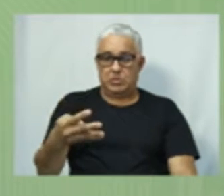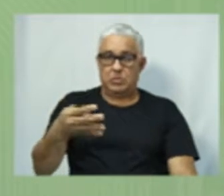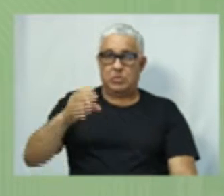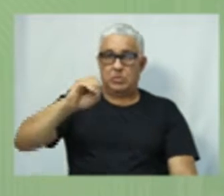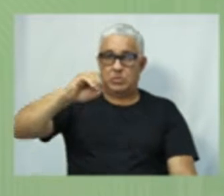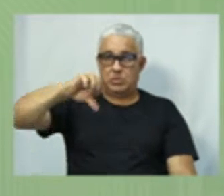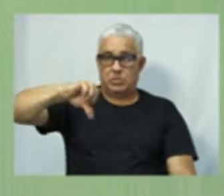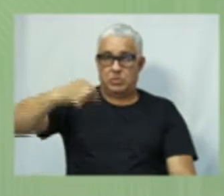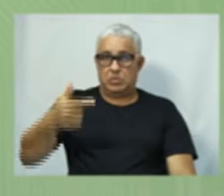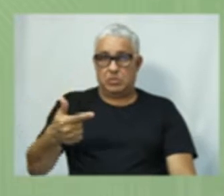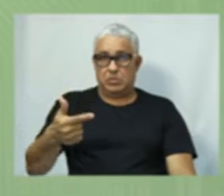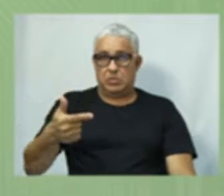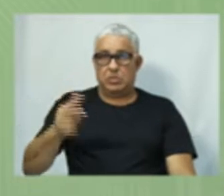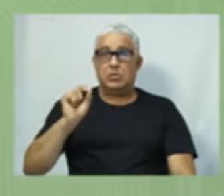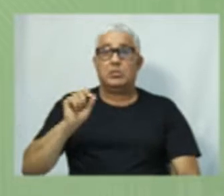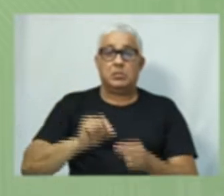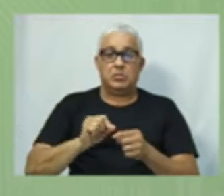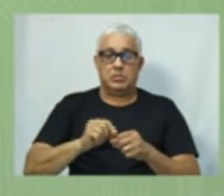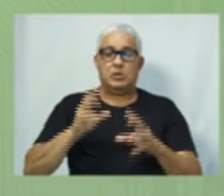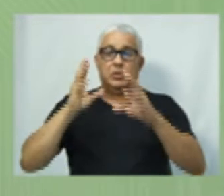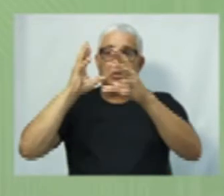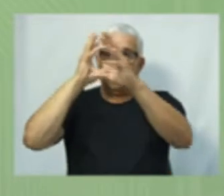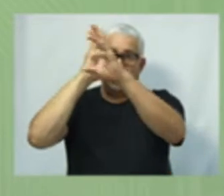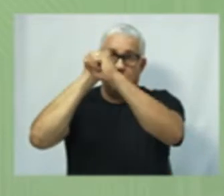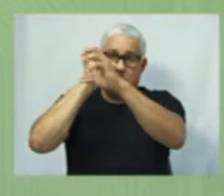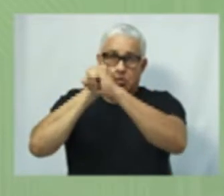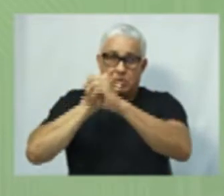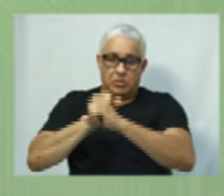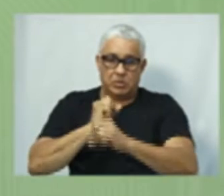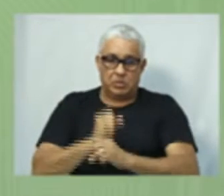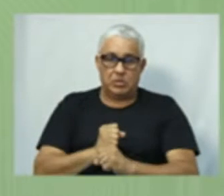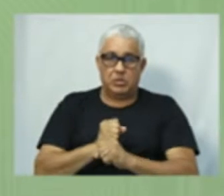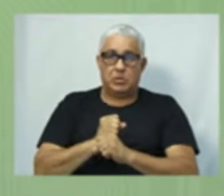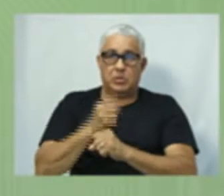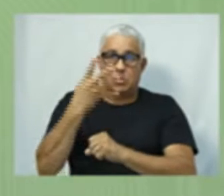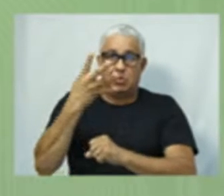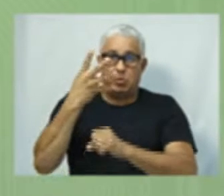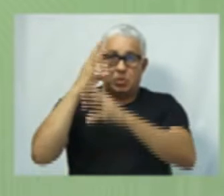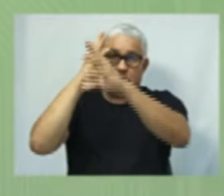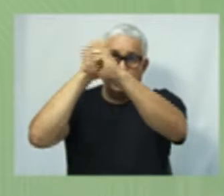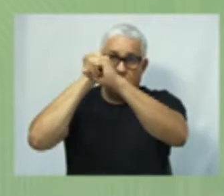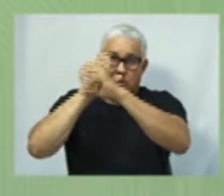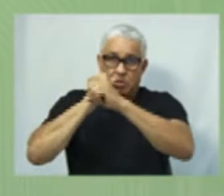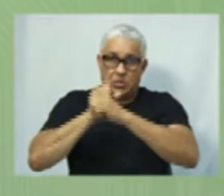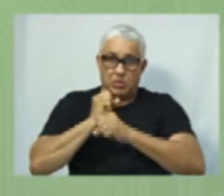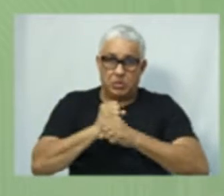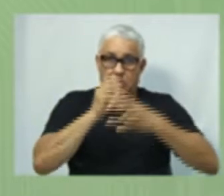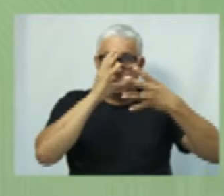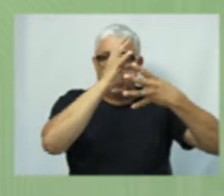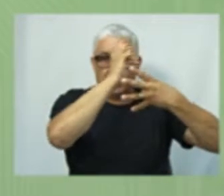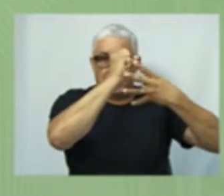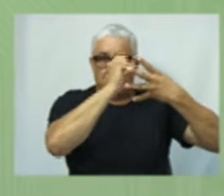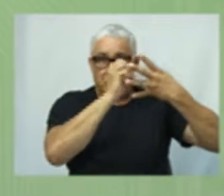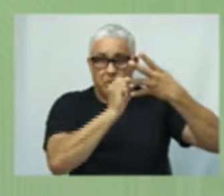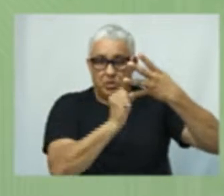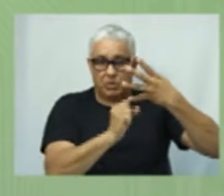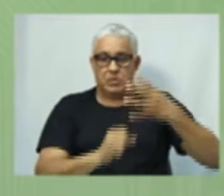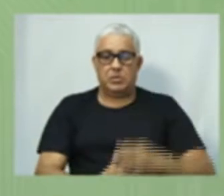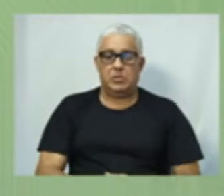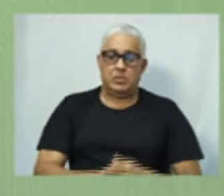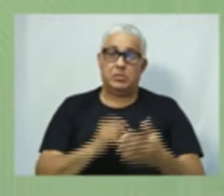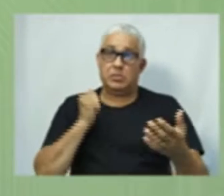4.292. O que nós fazemos agora? A somatória deles. Portanto, nesse ano, nesse referido ano, foi